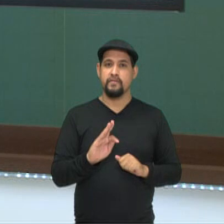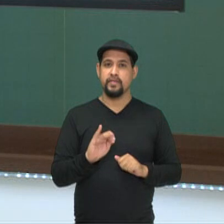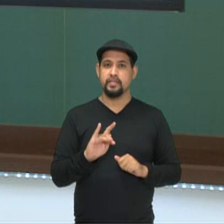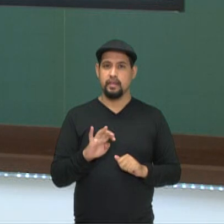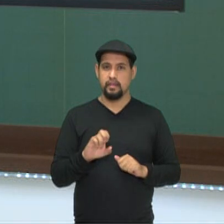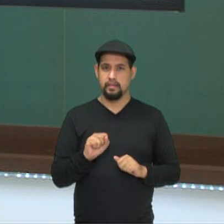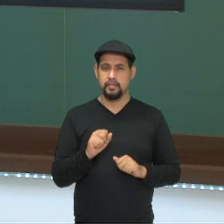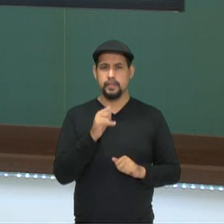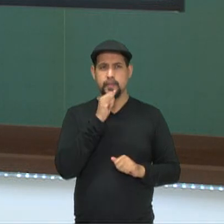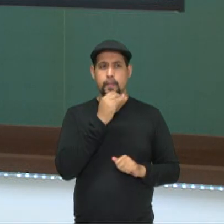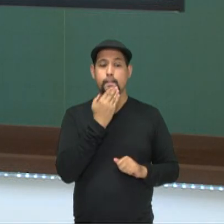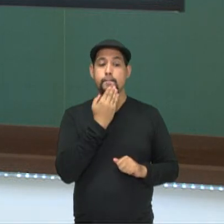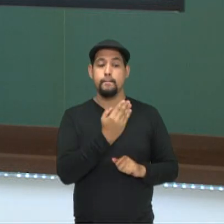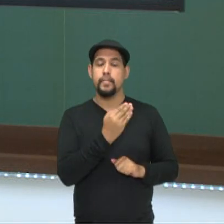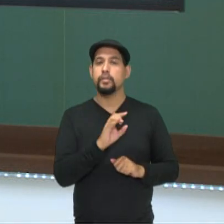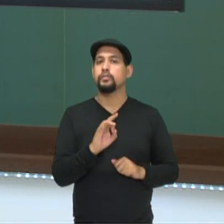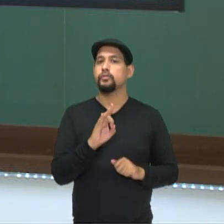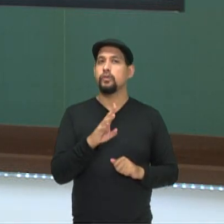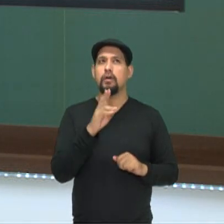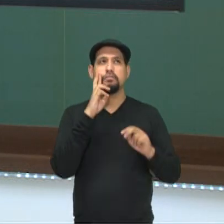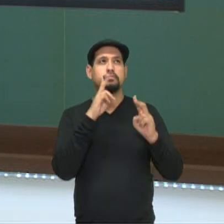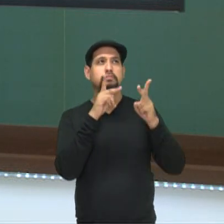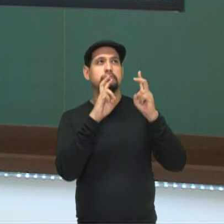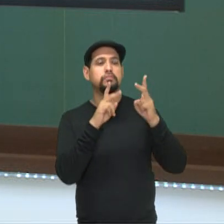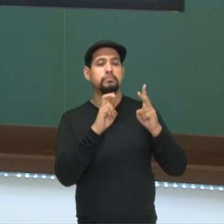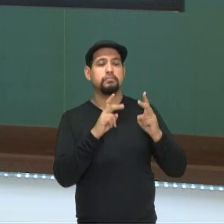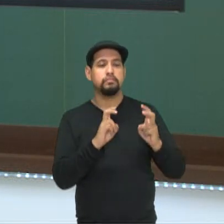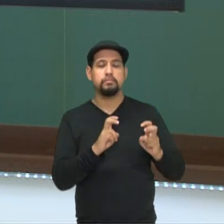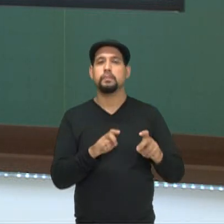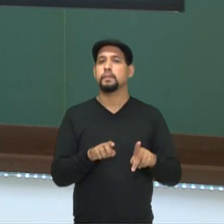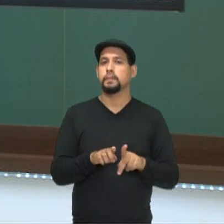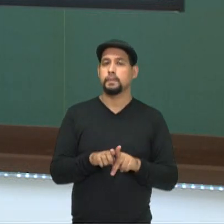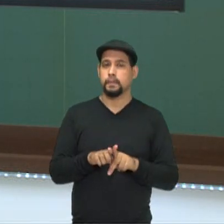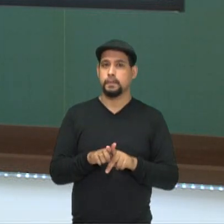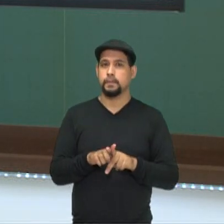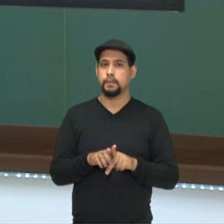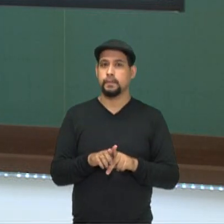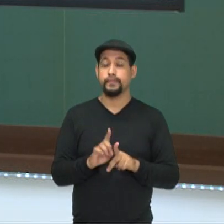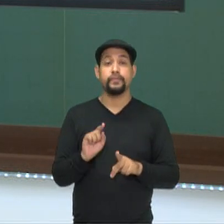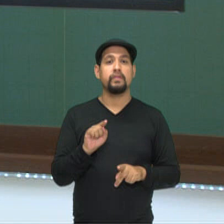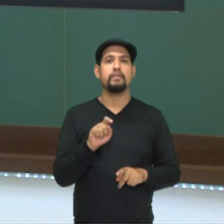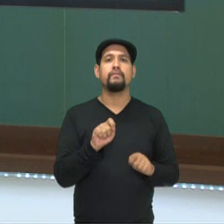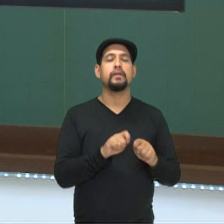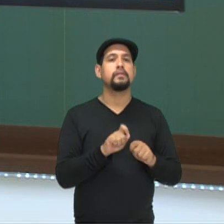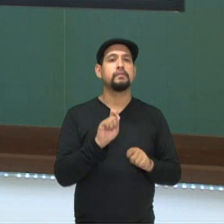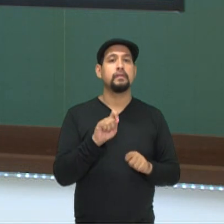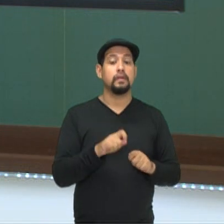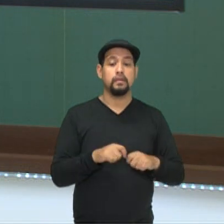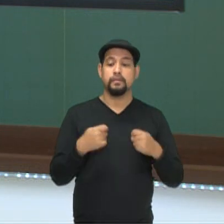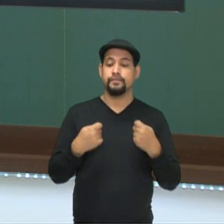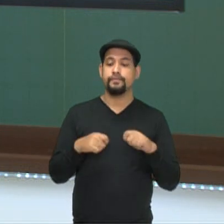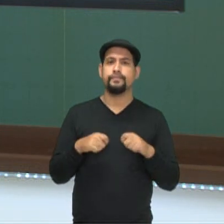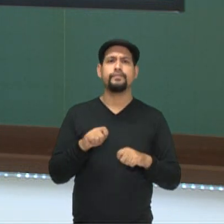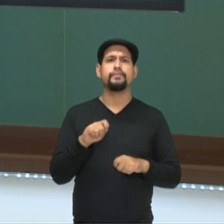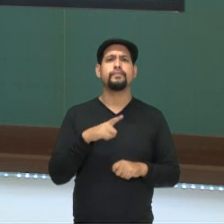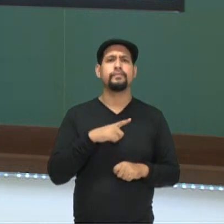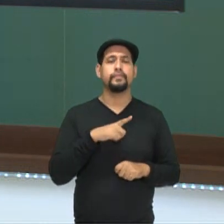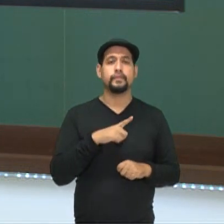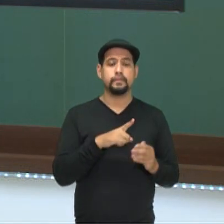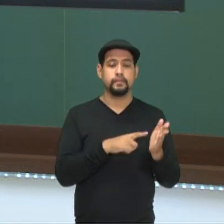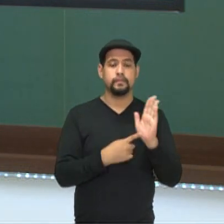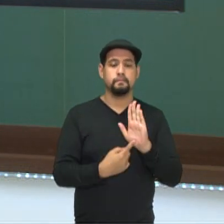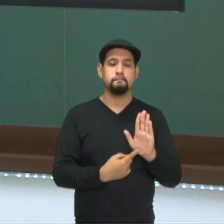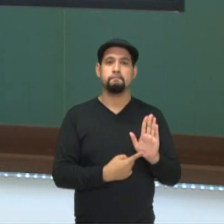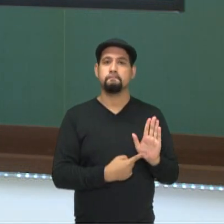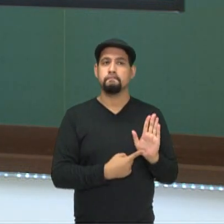se ele pedisse apenas identifique os coeficientes você necessariamente teria que